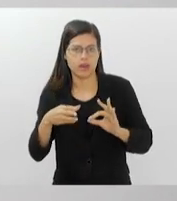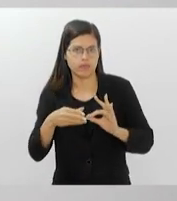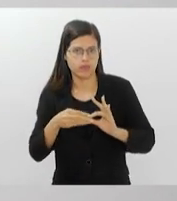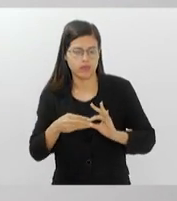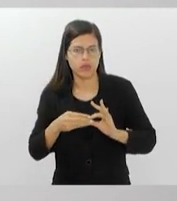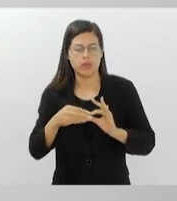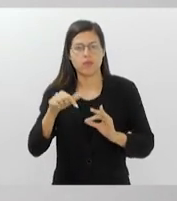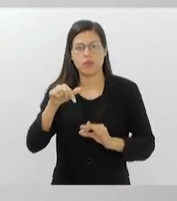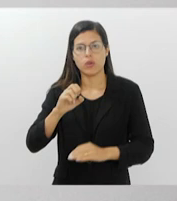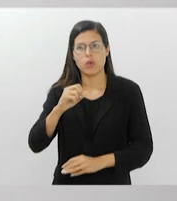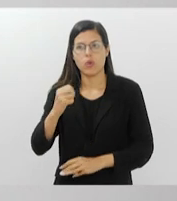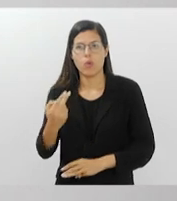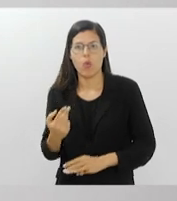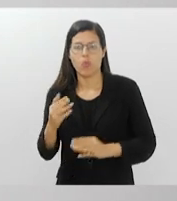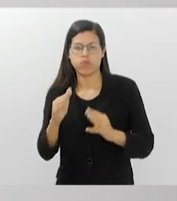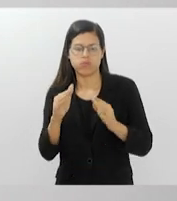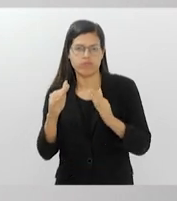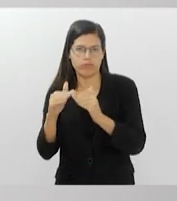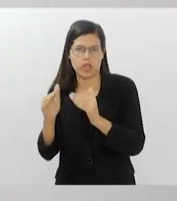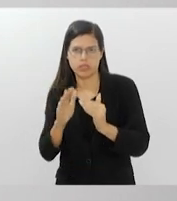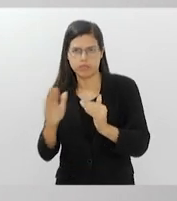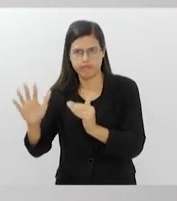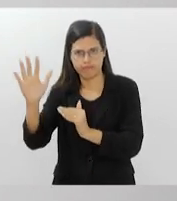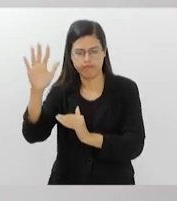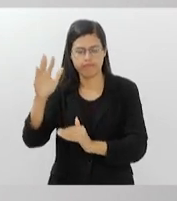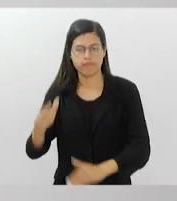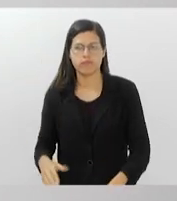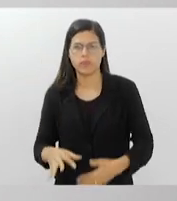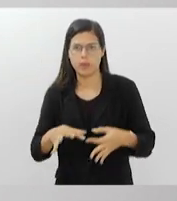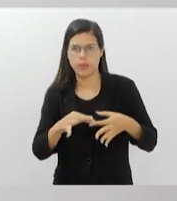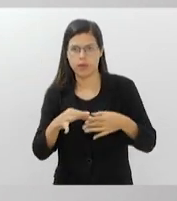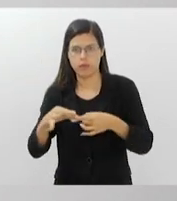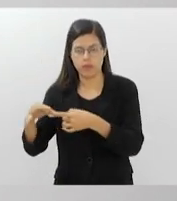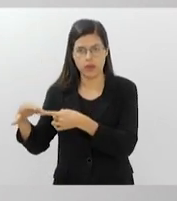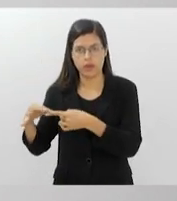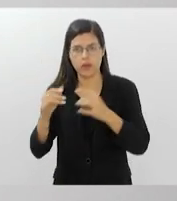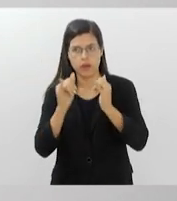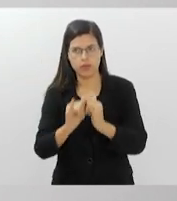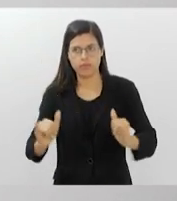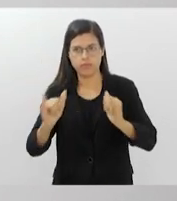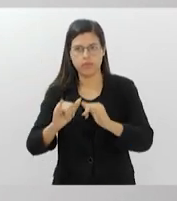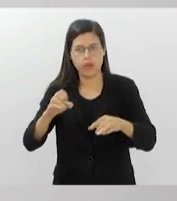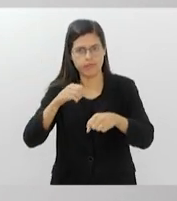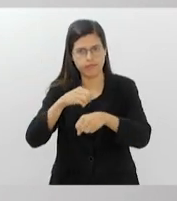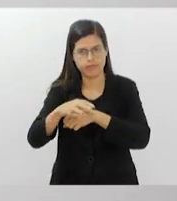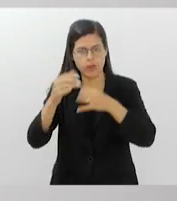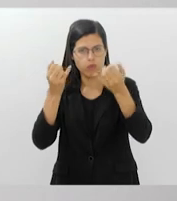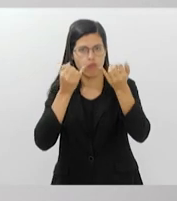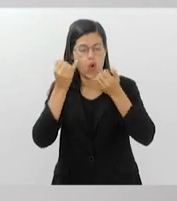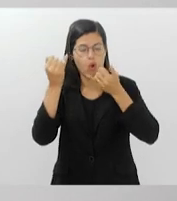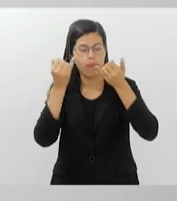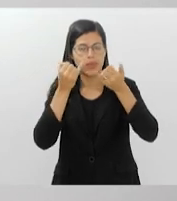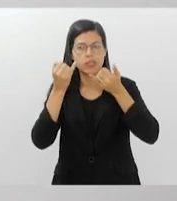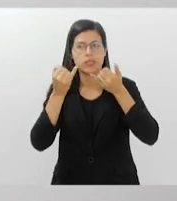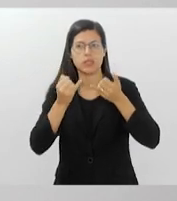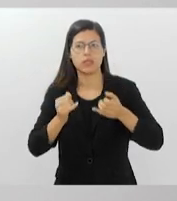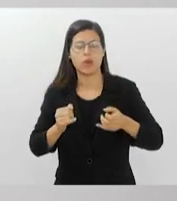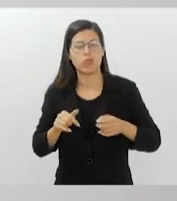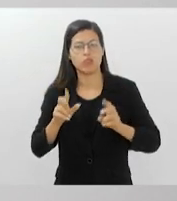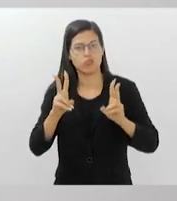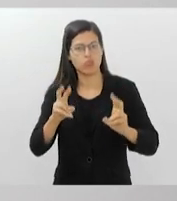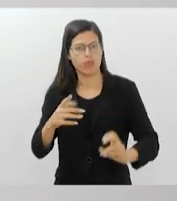favelas e periferias campanhas informativas realização e disseminação de informações permanentes sobre a